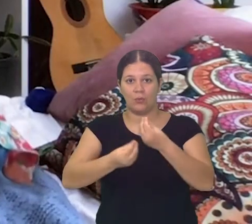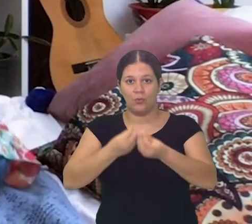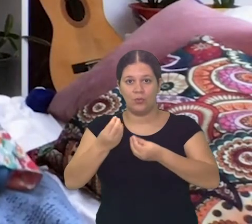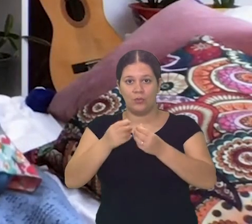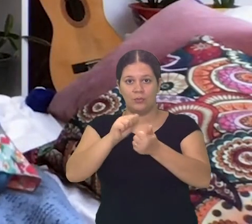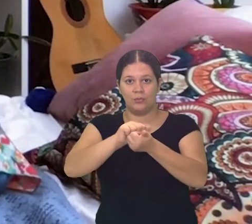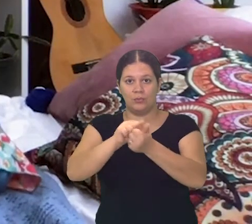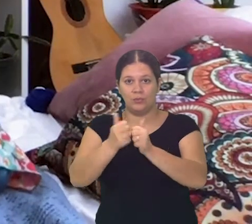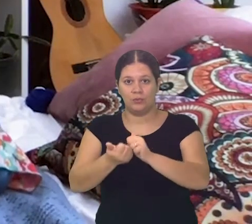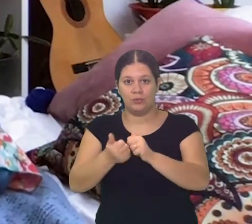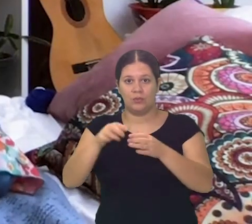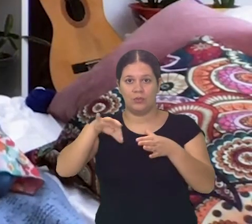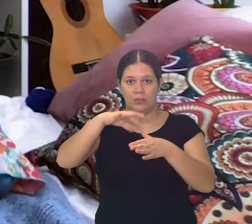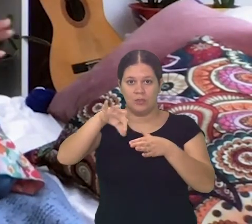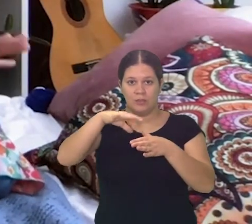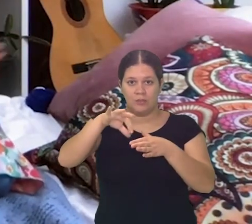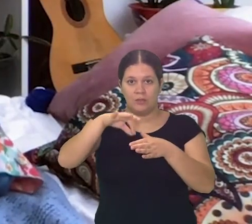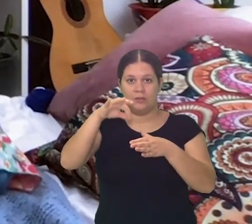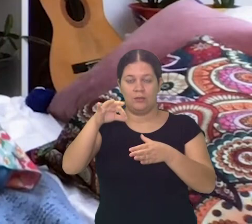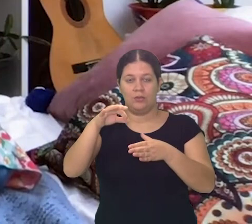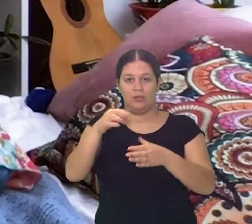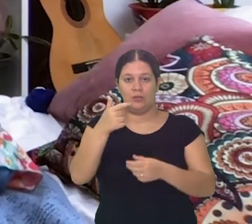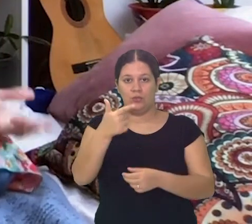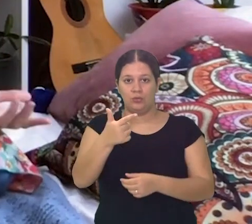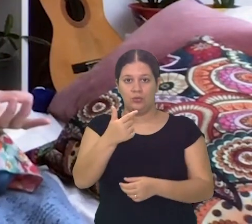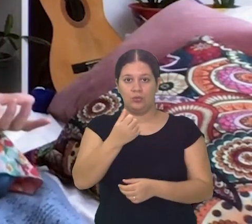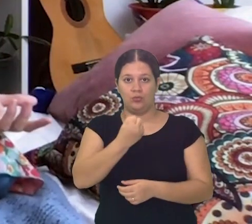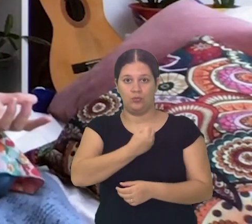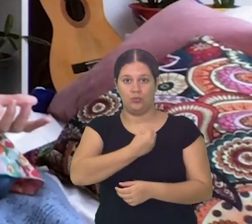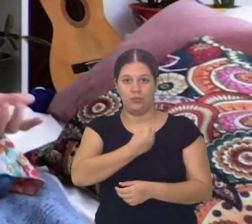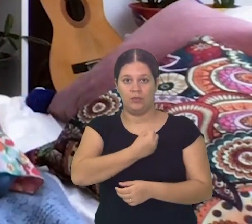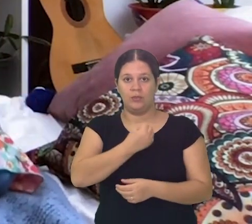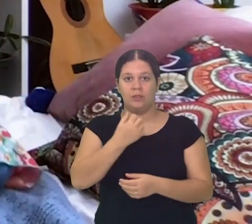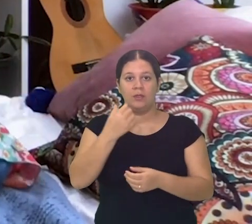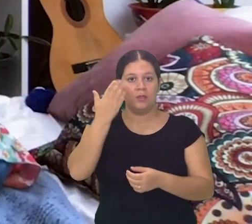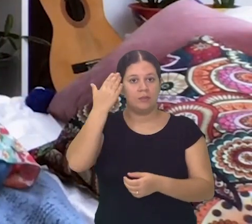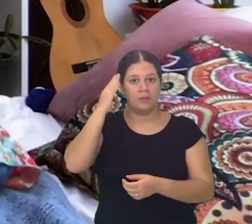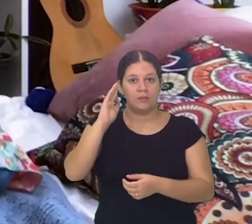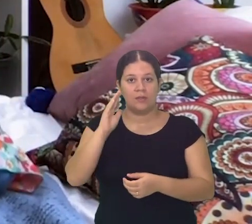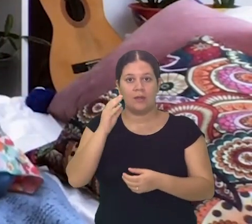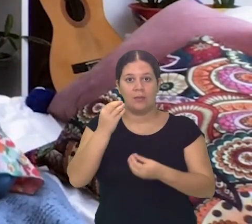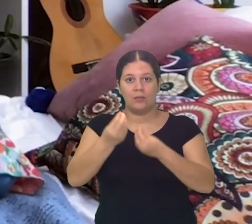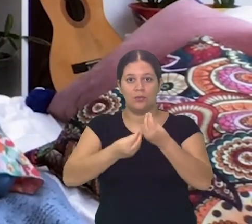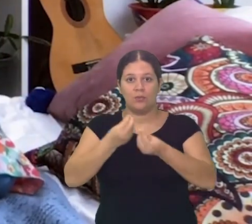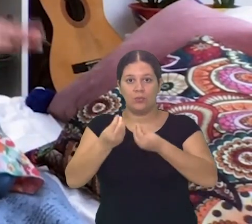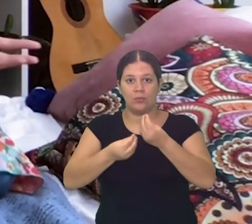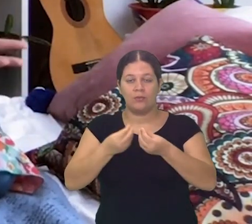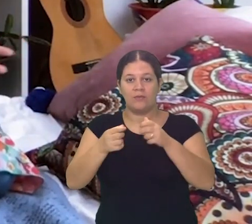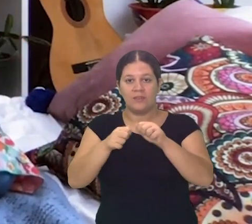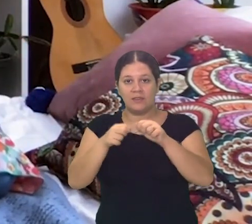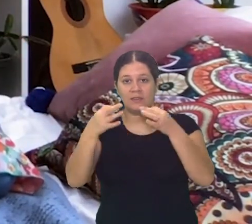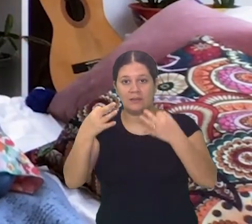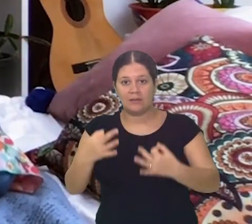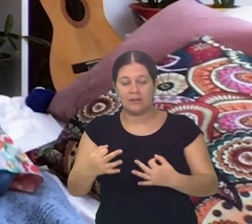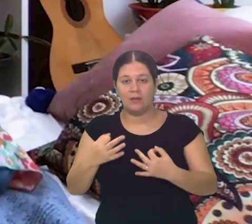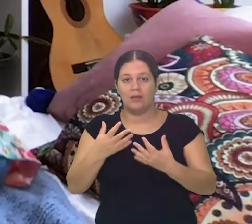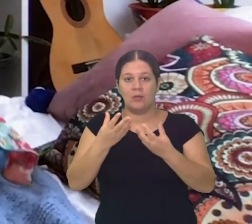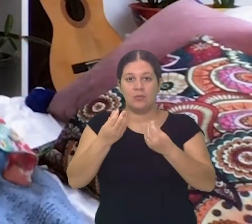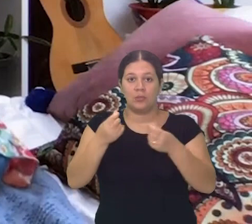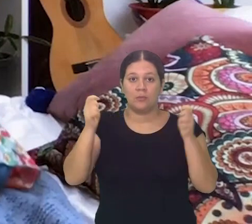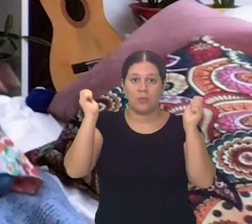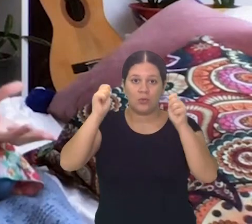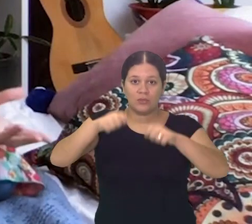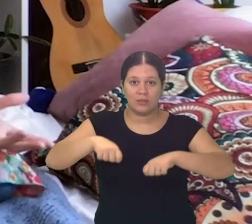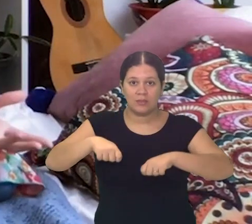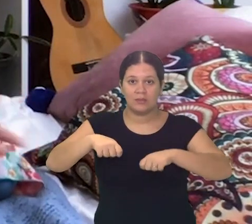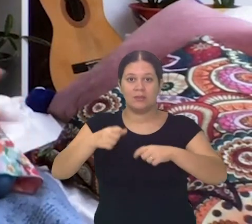Como o jogo consiste em sortear 2 números para formar frações, não há como saber se a atividade está correta, pois são